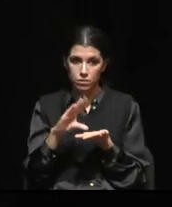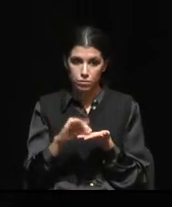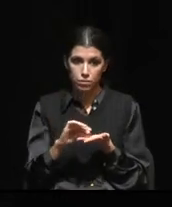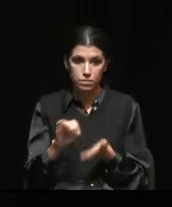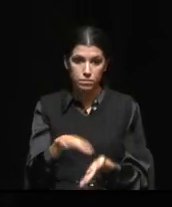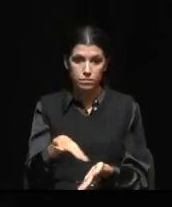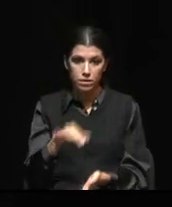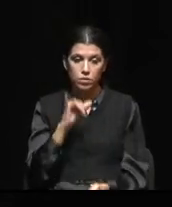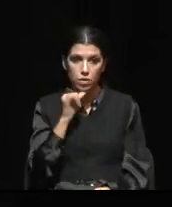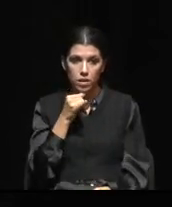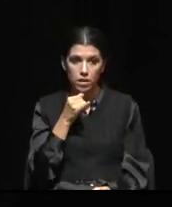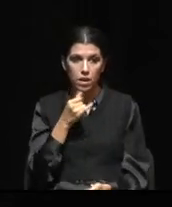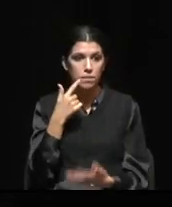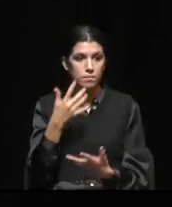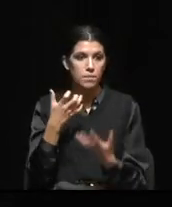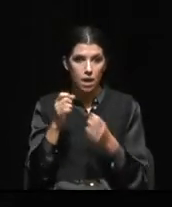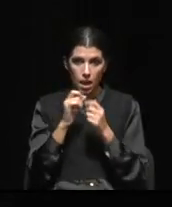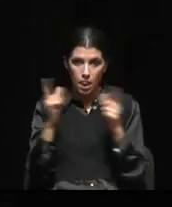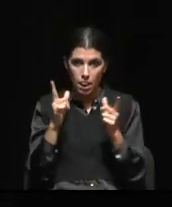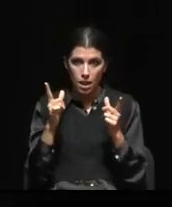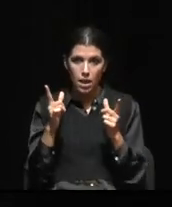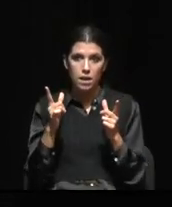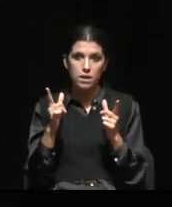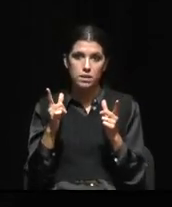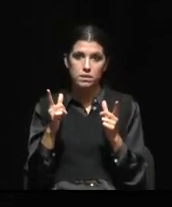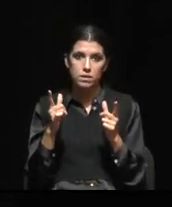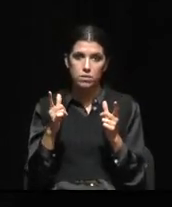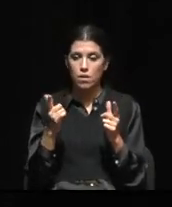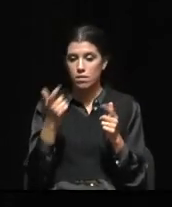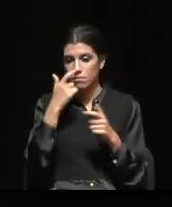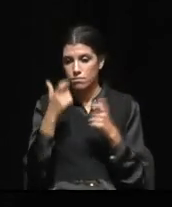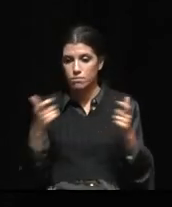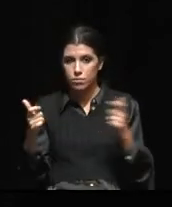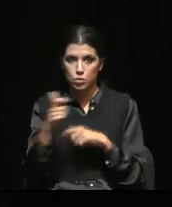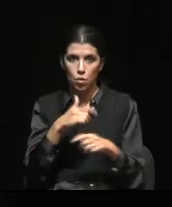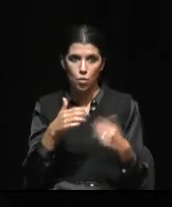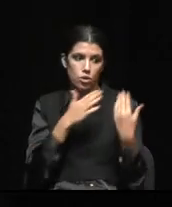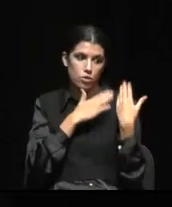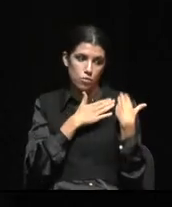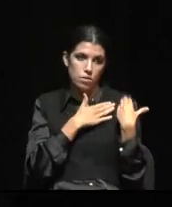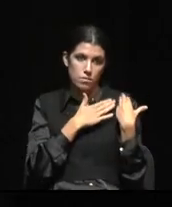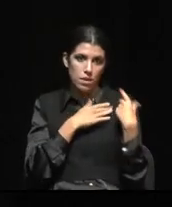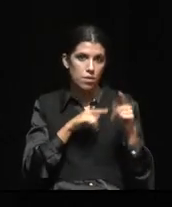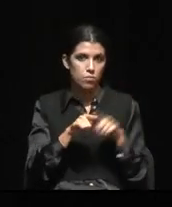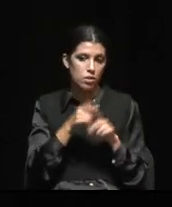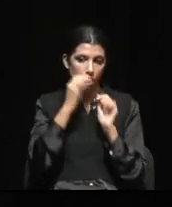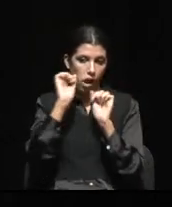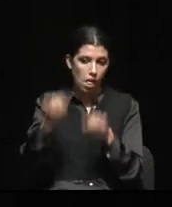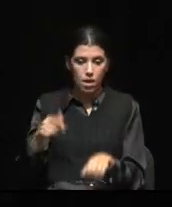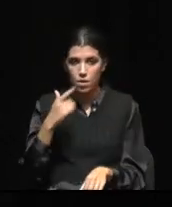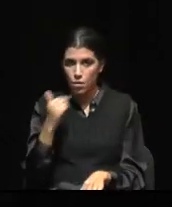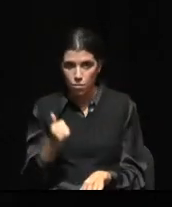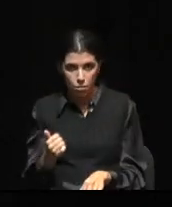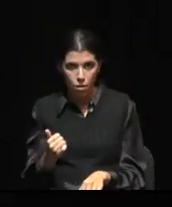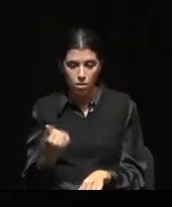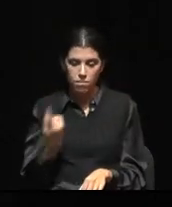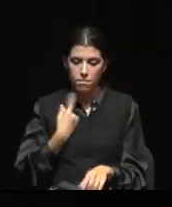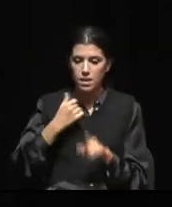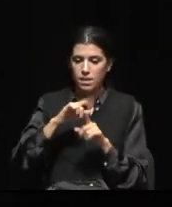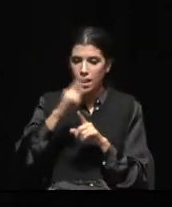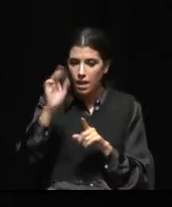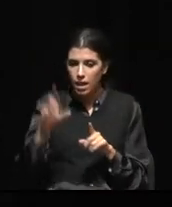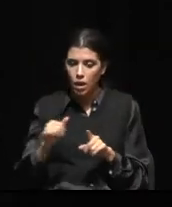Algar são sinais de alerta que não podem deixar indiferente quem tem responsabilidades quem pode corrigir